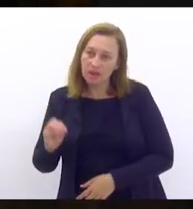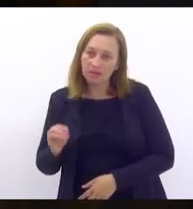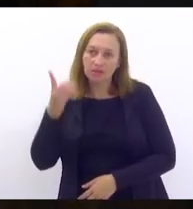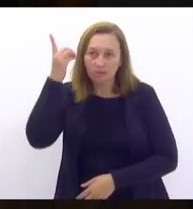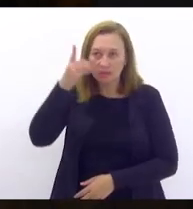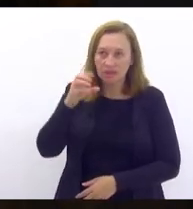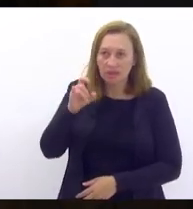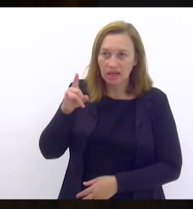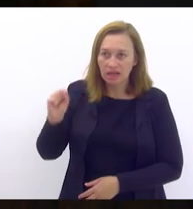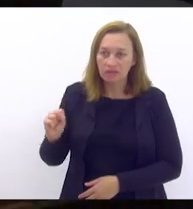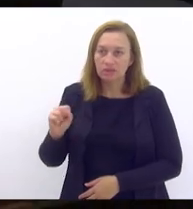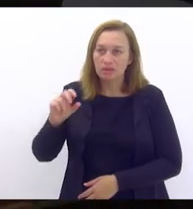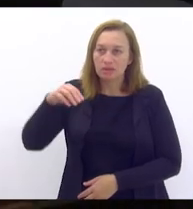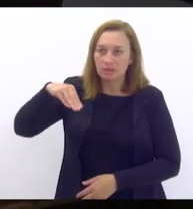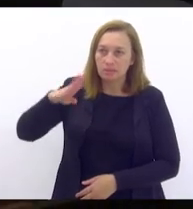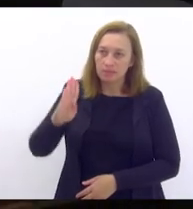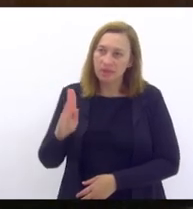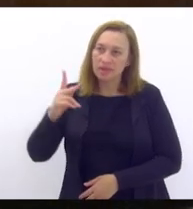BNH.